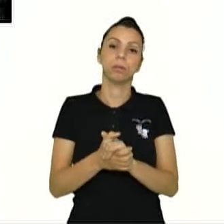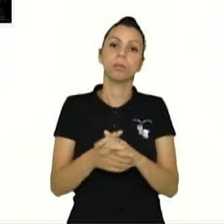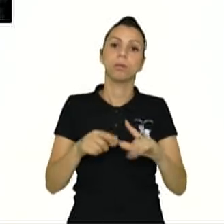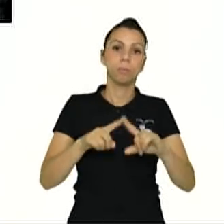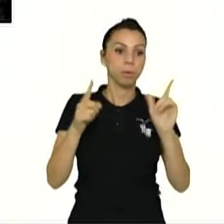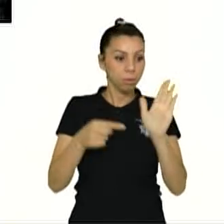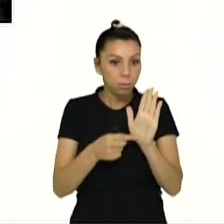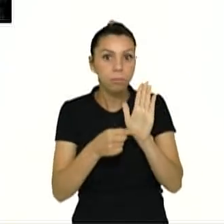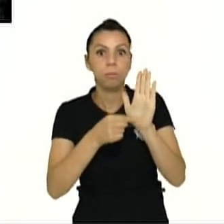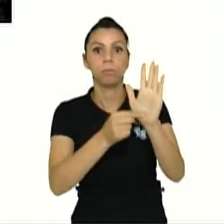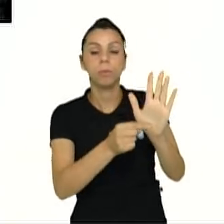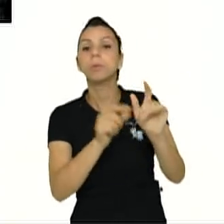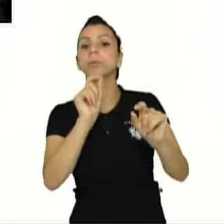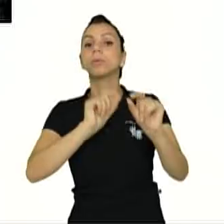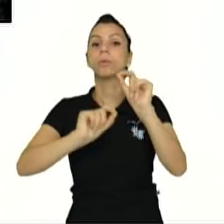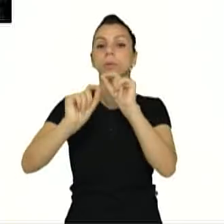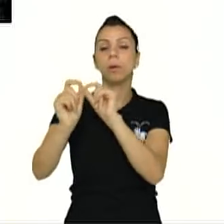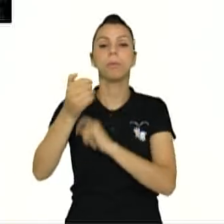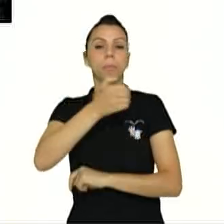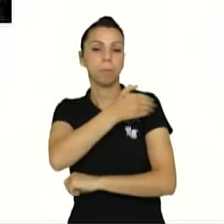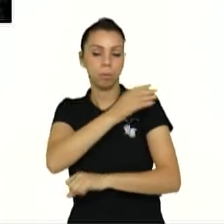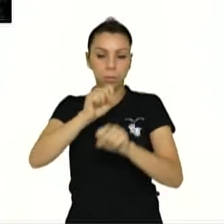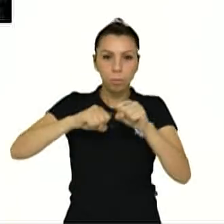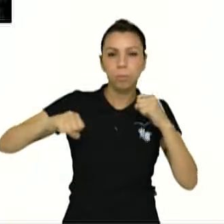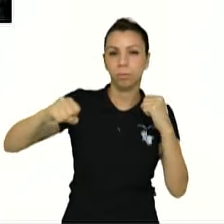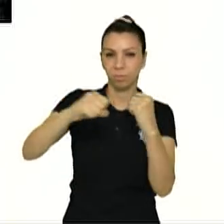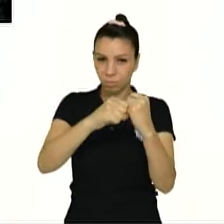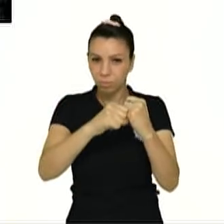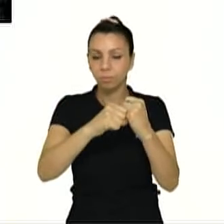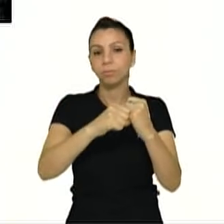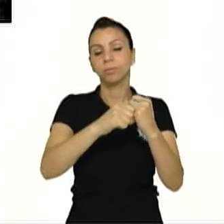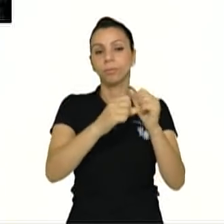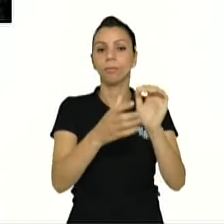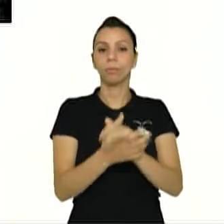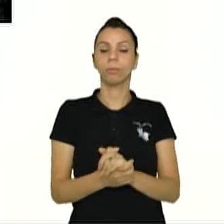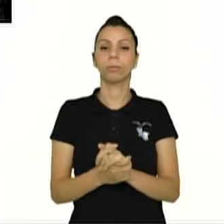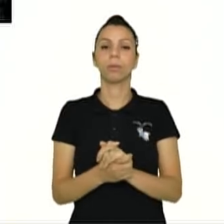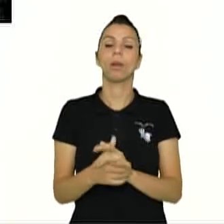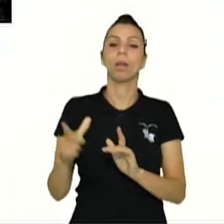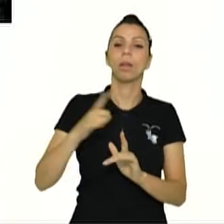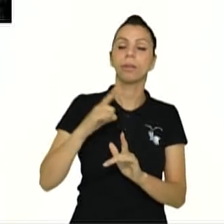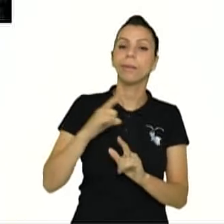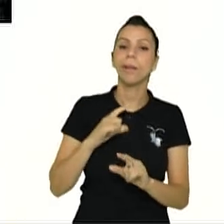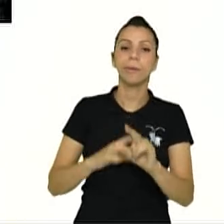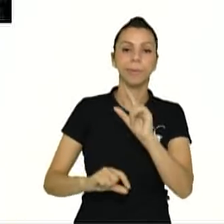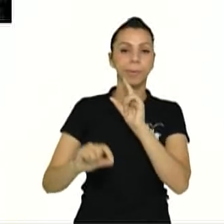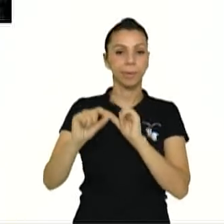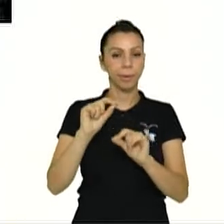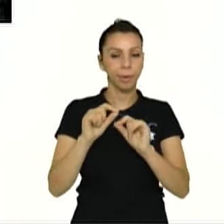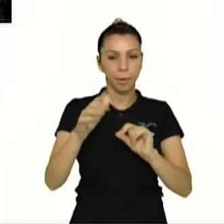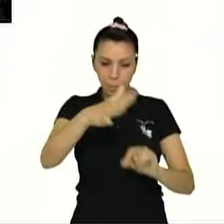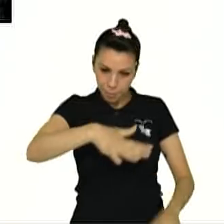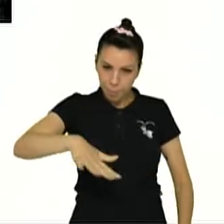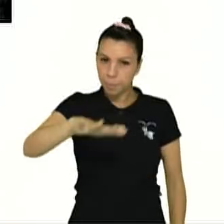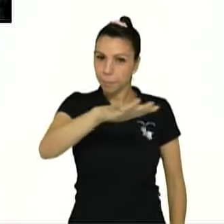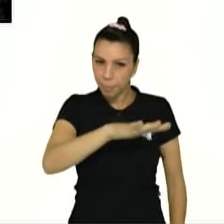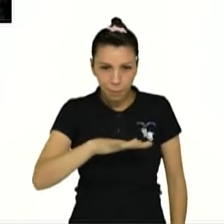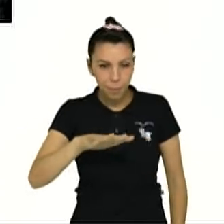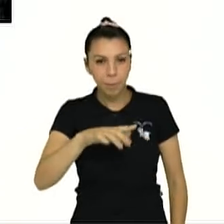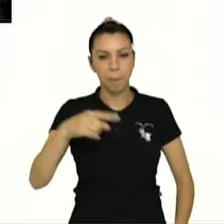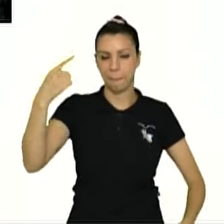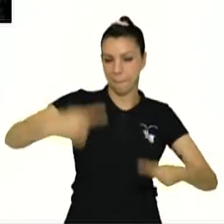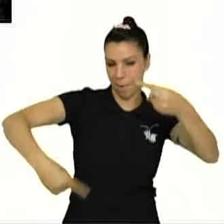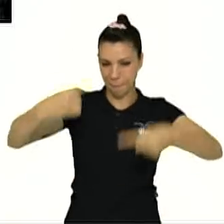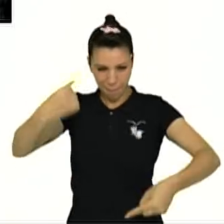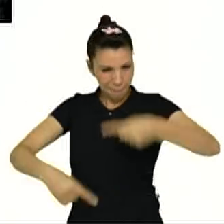bem da questão social, né? Então, se tivesse, muito provavelmente, em algum ambiente, uma